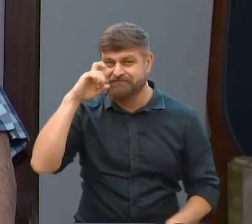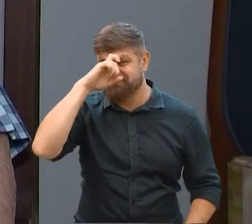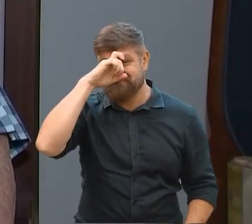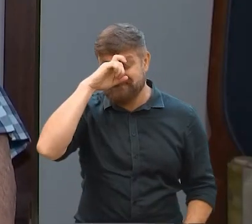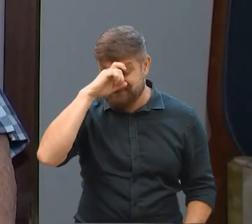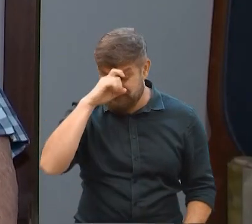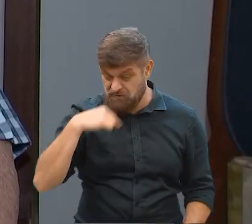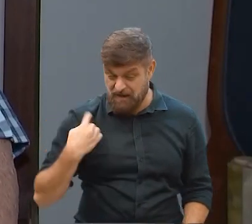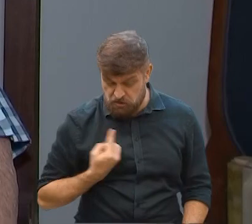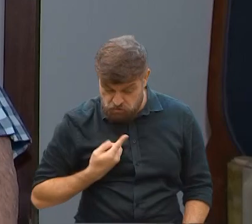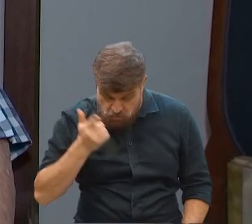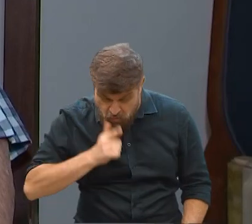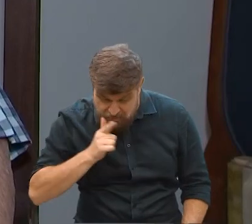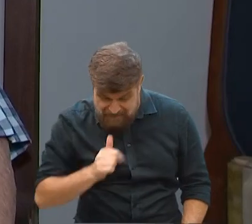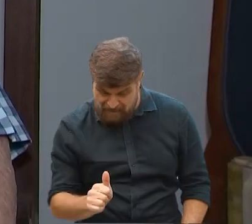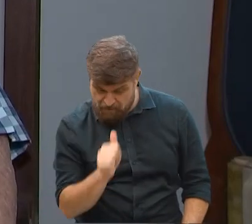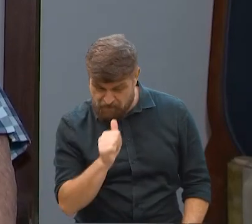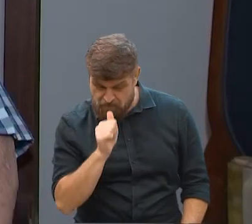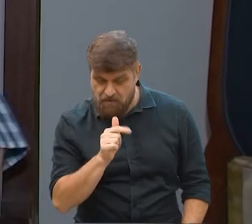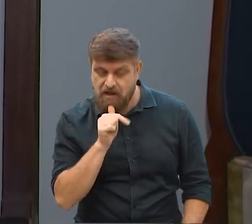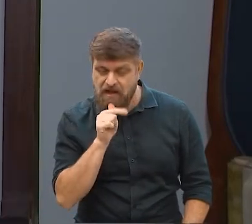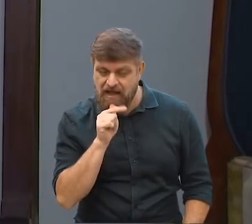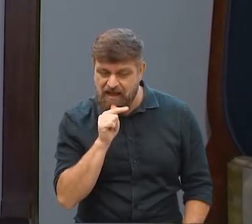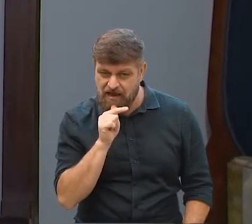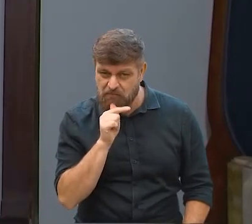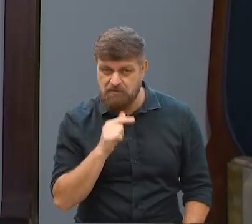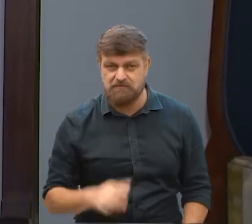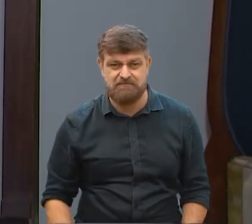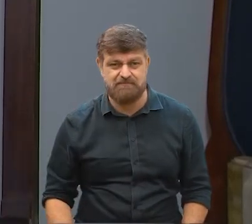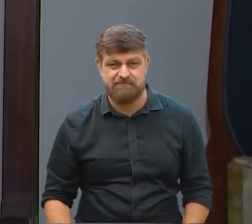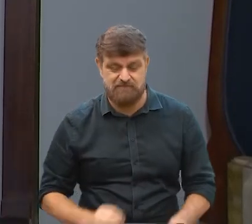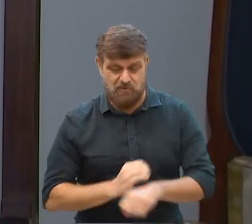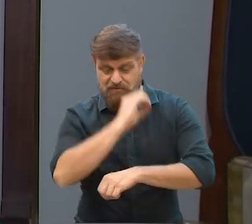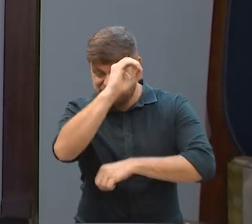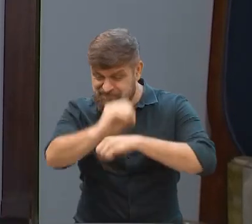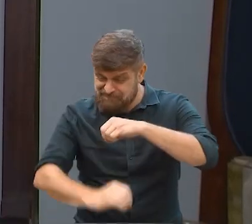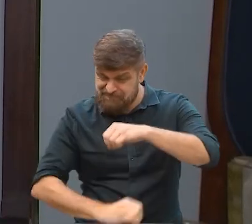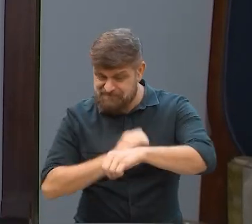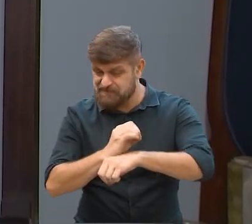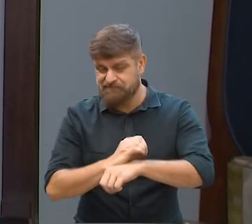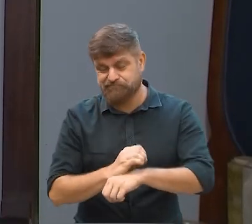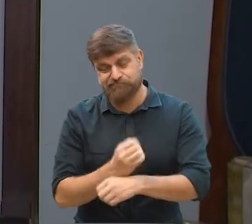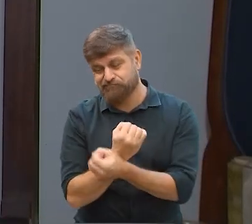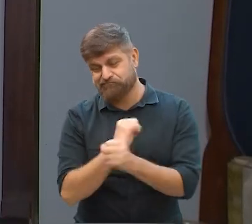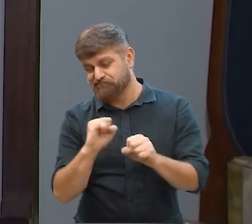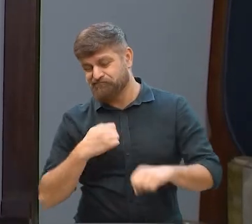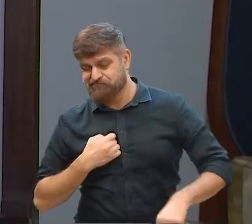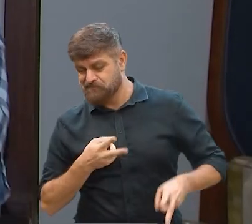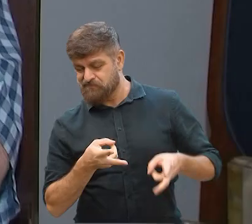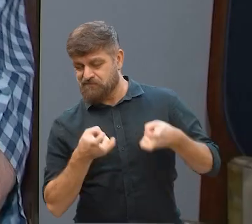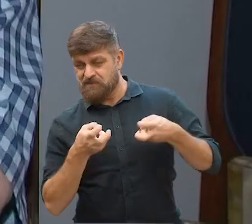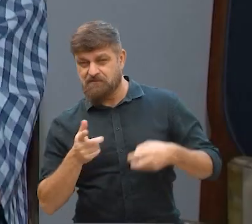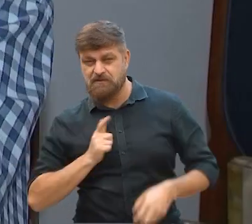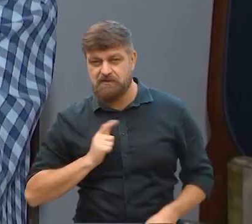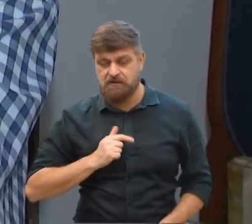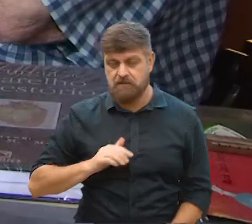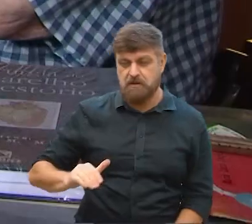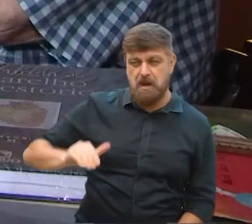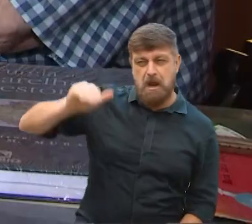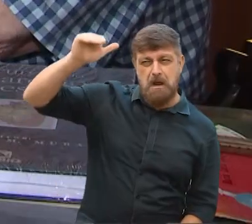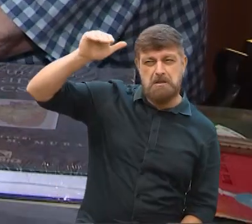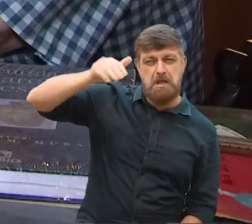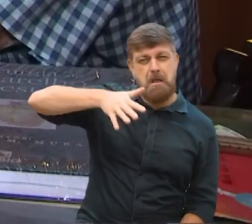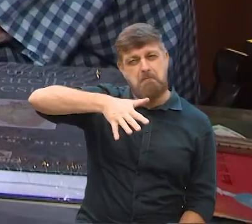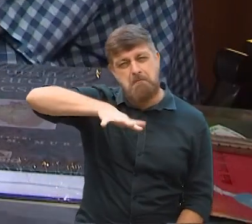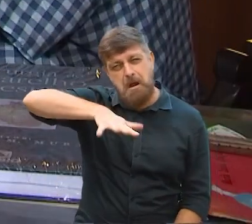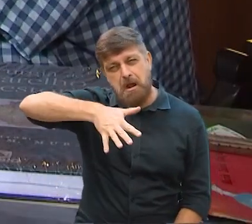de água por quilo de peso nas 24 horas. Como a medicina tem mais ou menos a ideia que um adulto médio